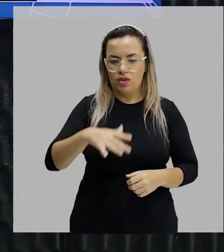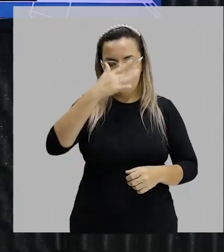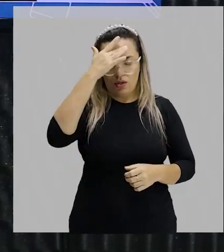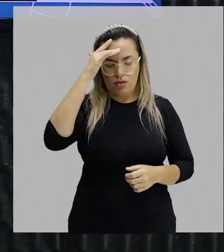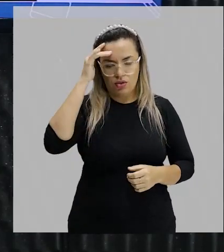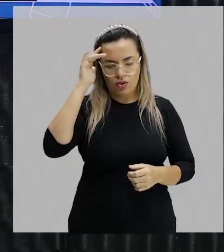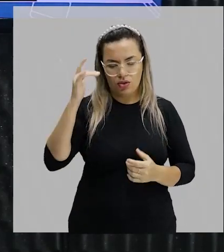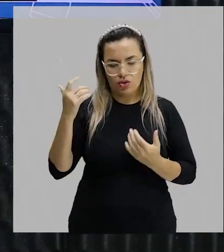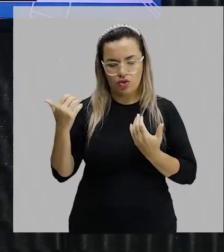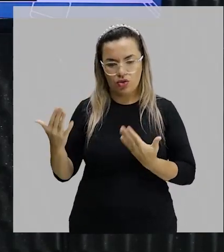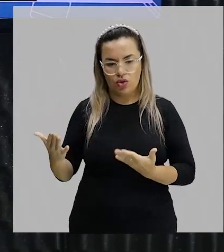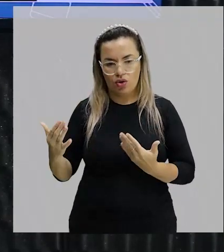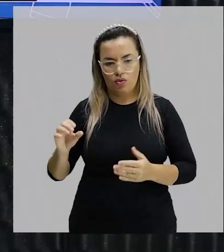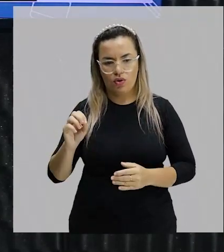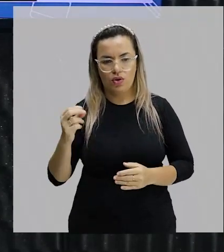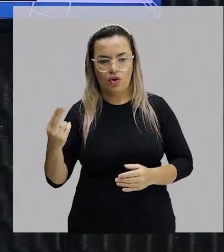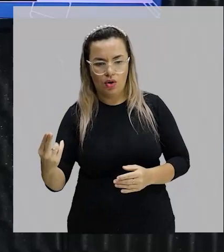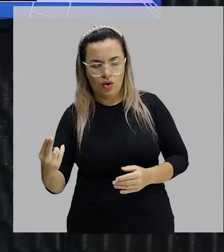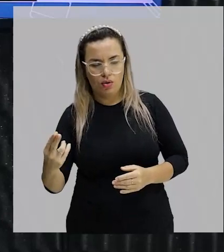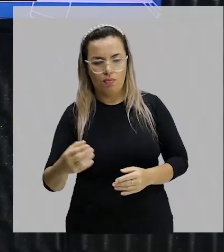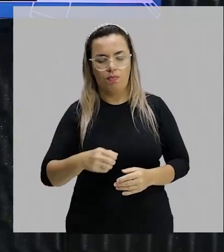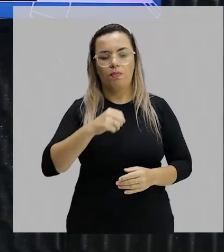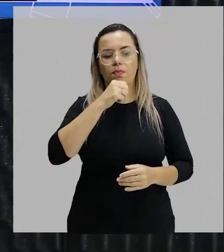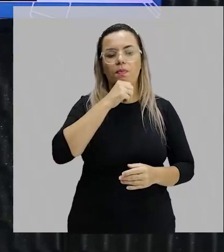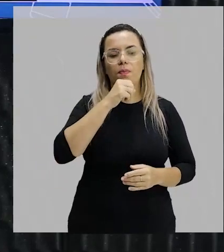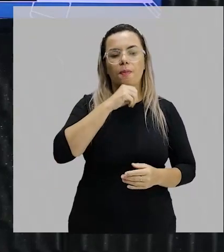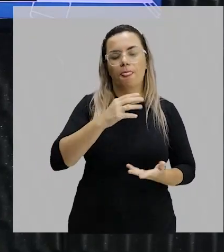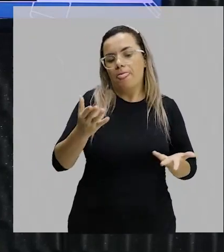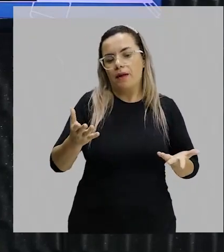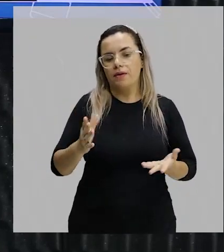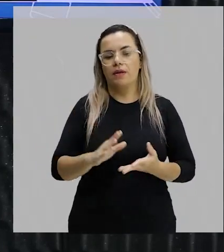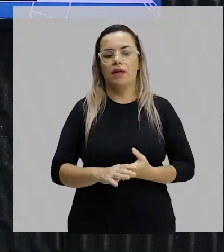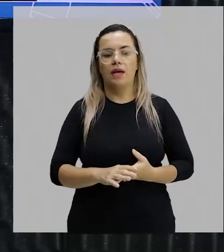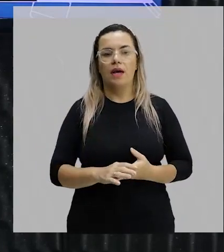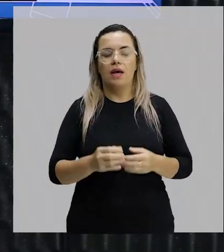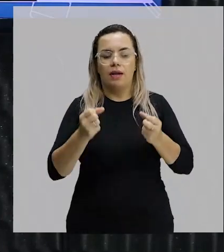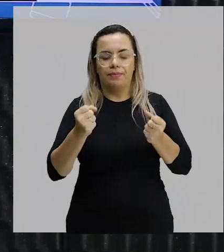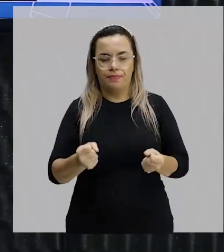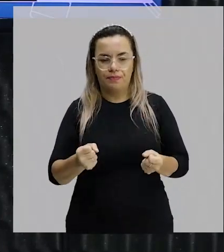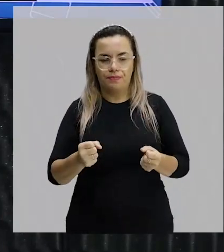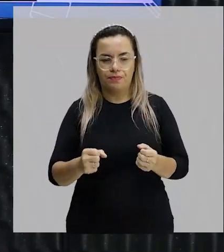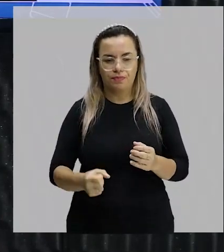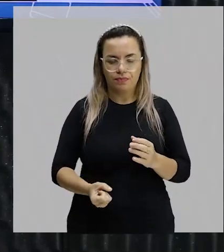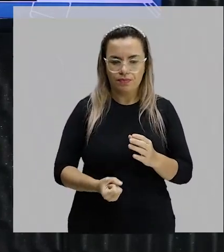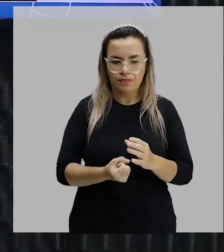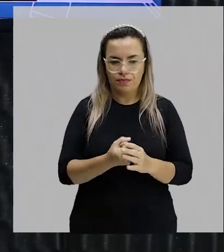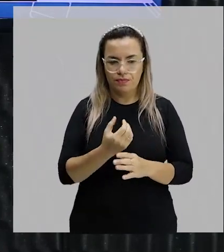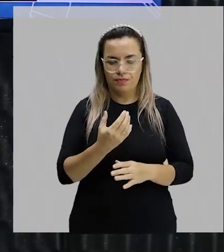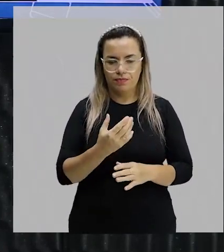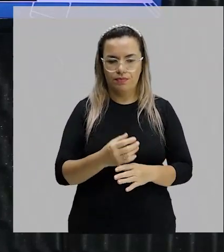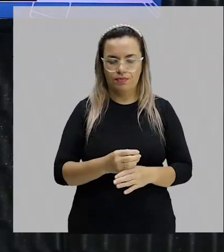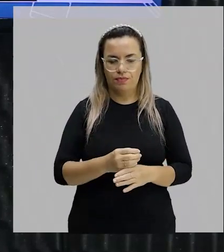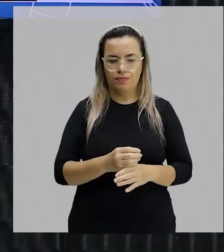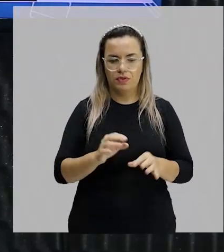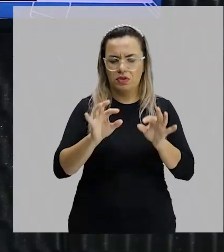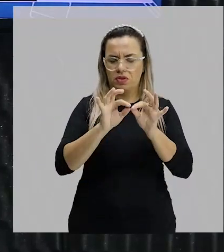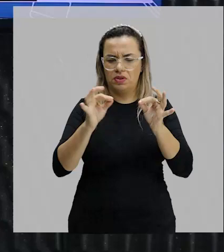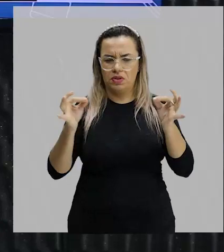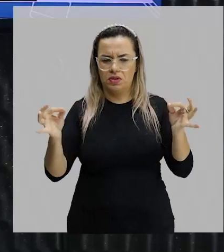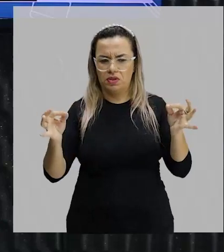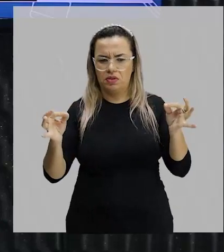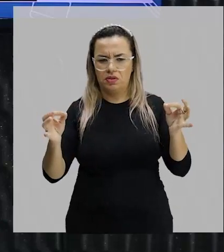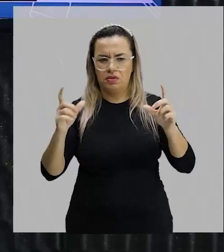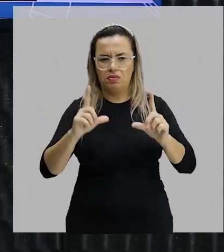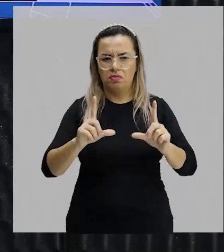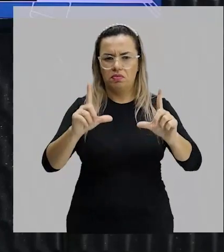efeitos especiais com uma maquiagem simples no rosto, como se fosse uma tela. Para alguém que maquia, para alguém que é artista, o rosto humano, ele é simplesmente uma